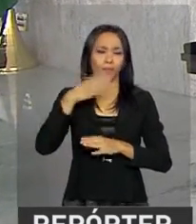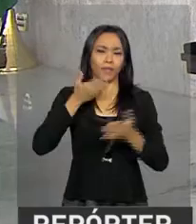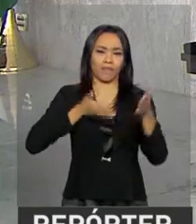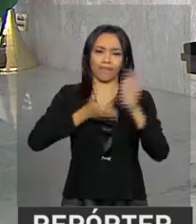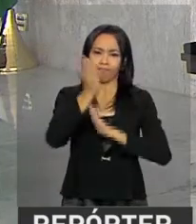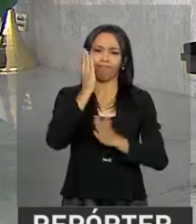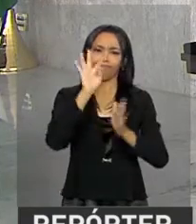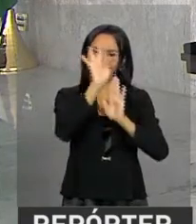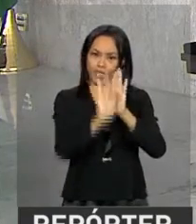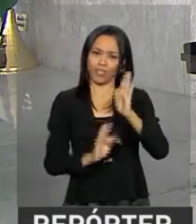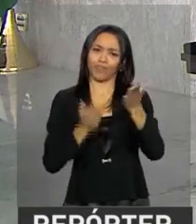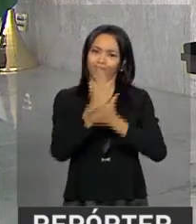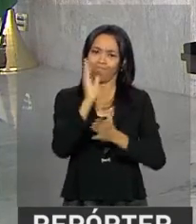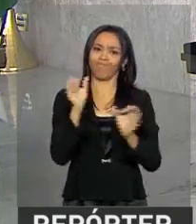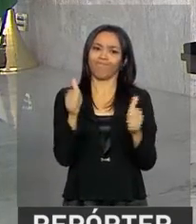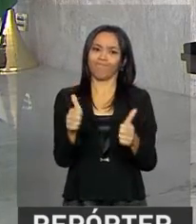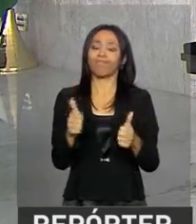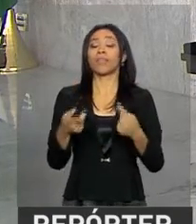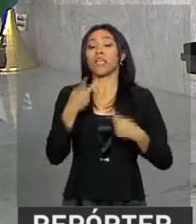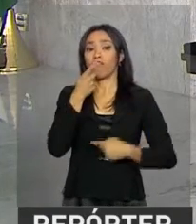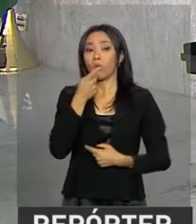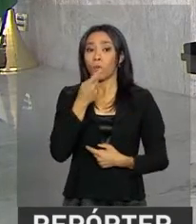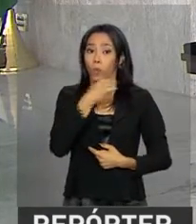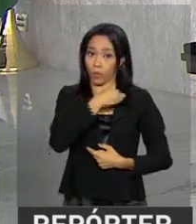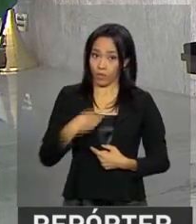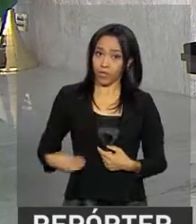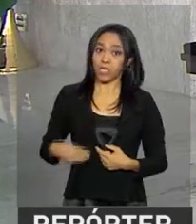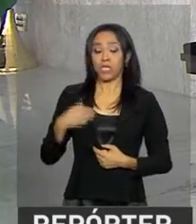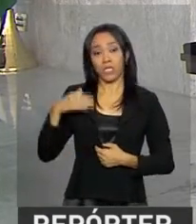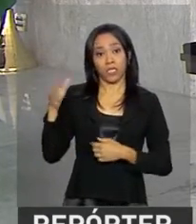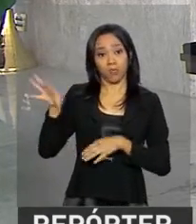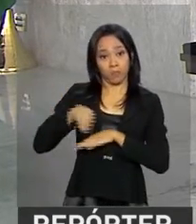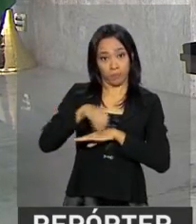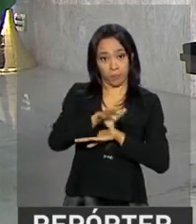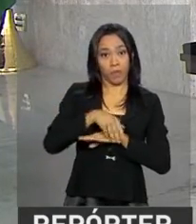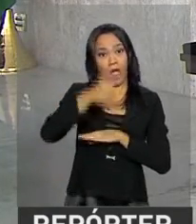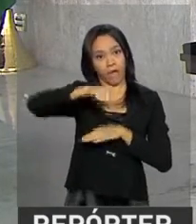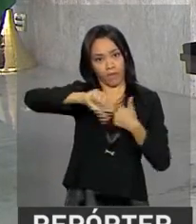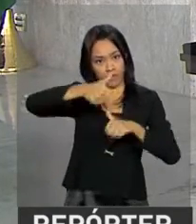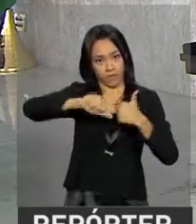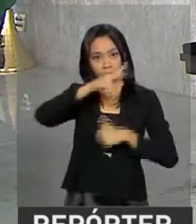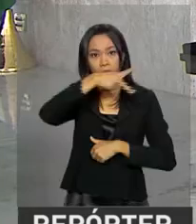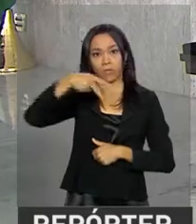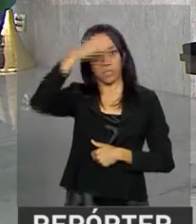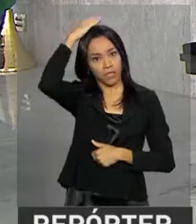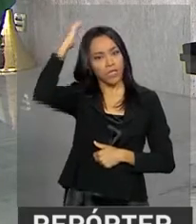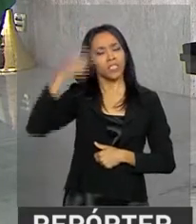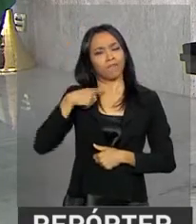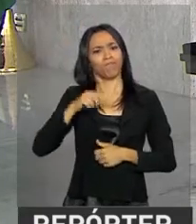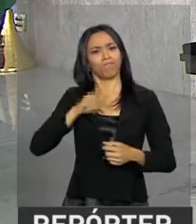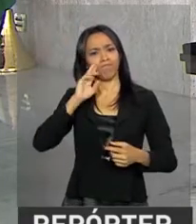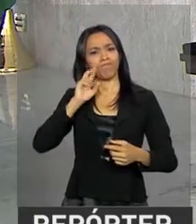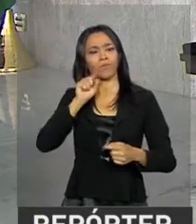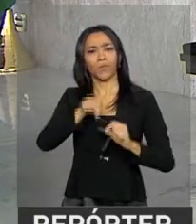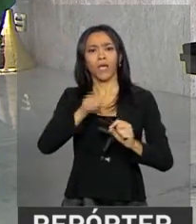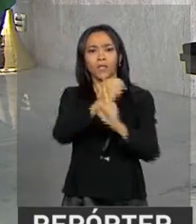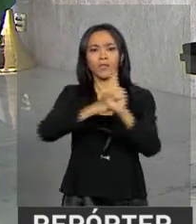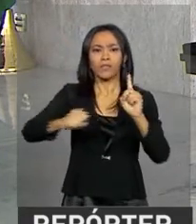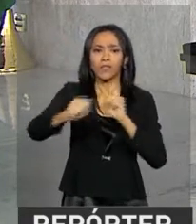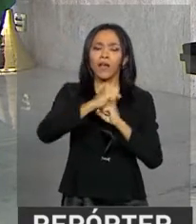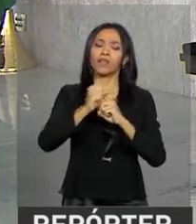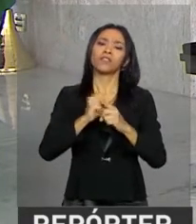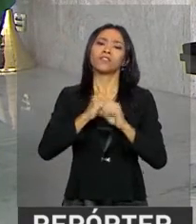para ela disse ainda que na avaliação do presidente o resultado reafirma a convicção da sociedade em manter